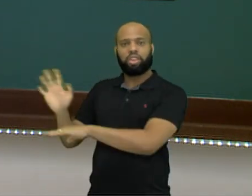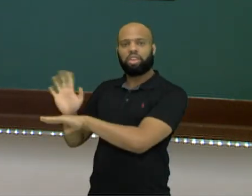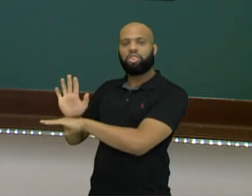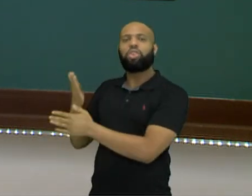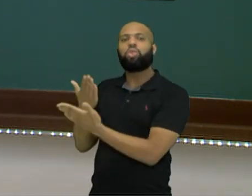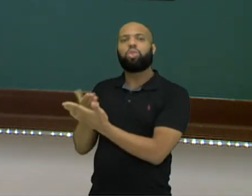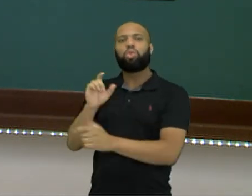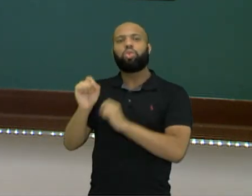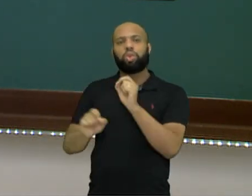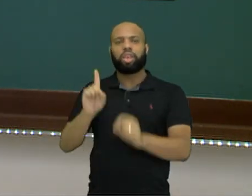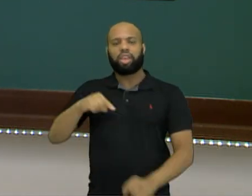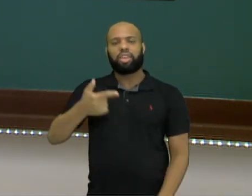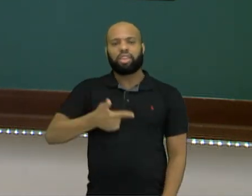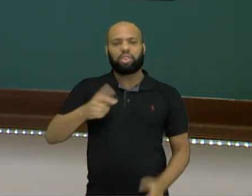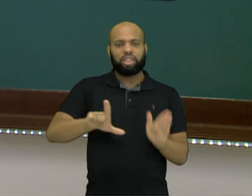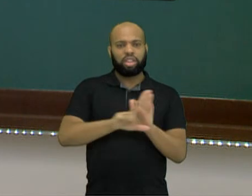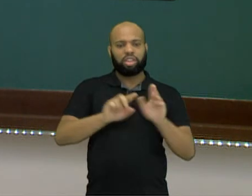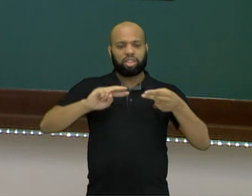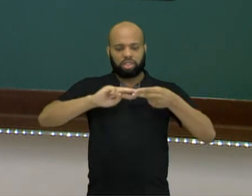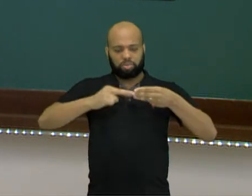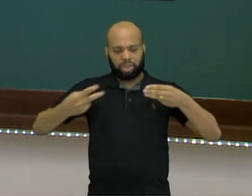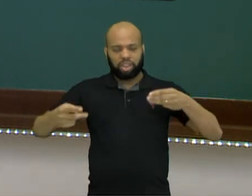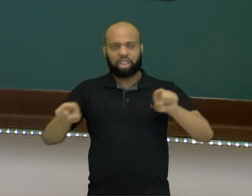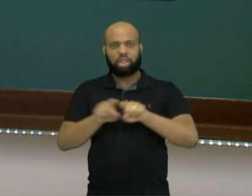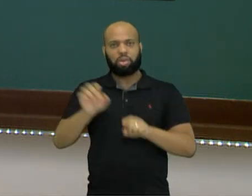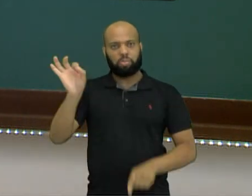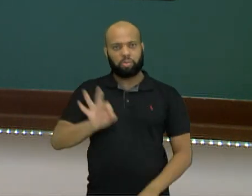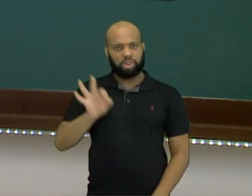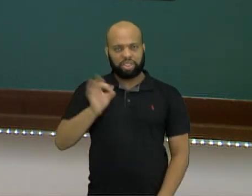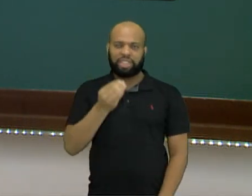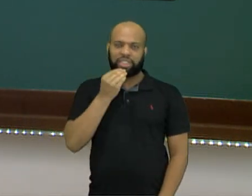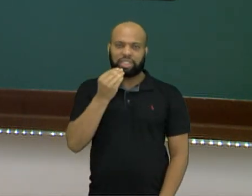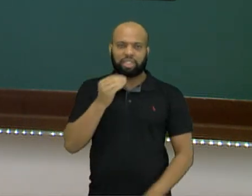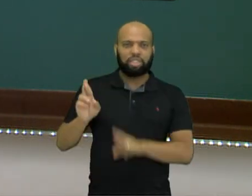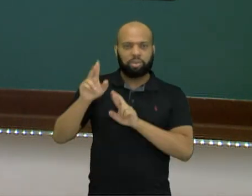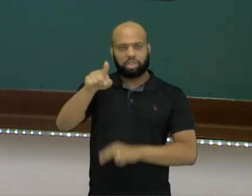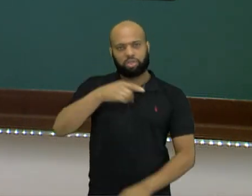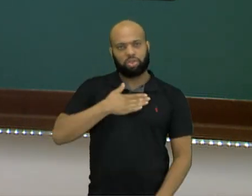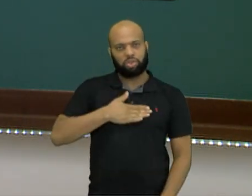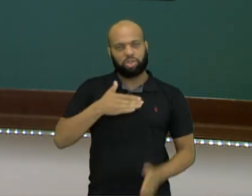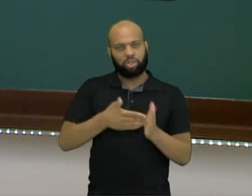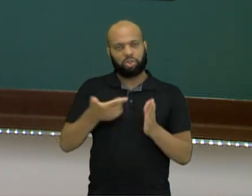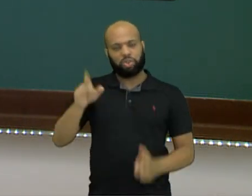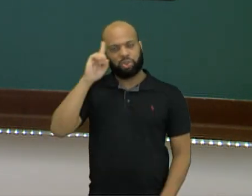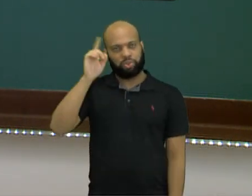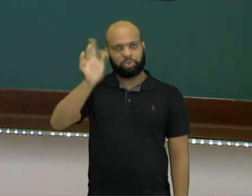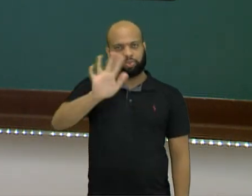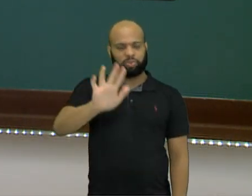então, a gente falou de segunda lei de Mendel e noções de probabilidade. Espero que você tenha gostado e até breve!